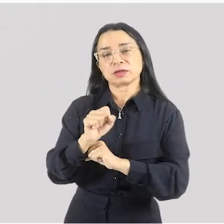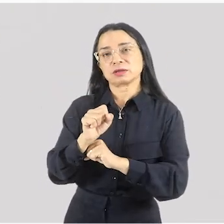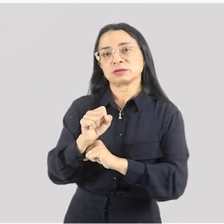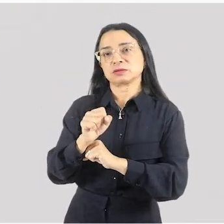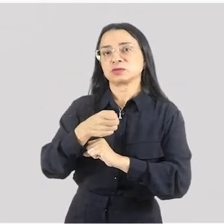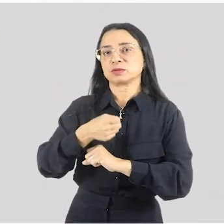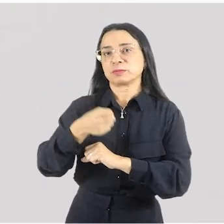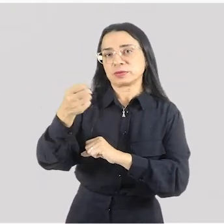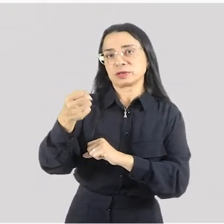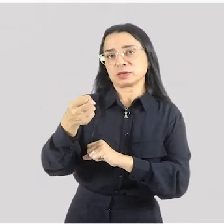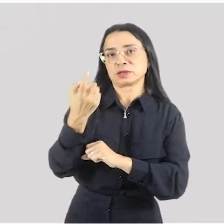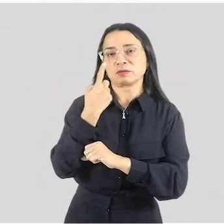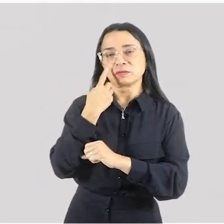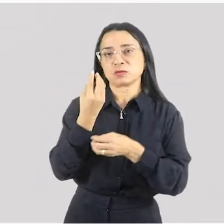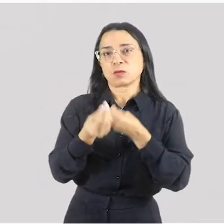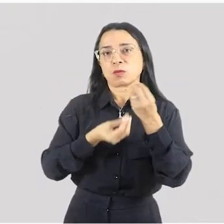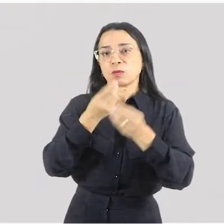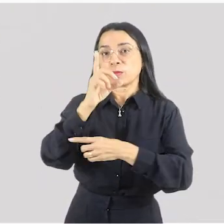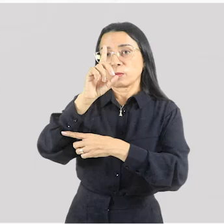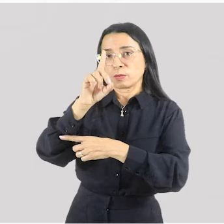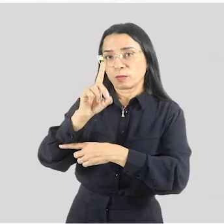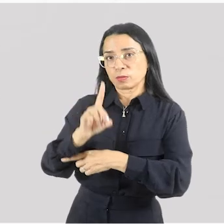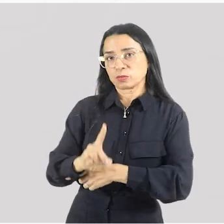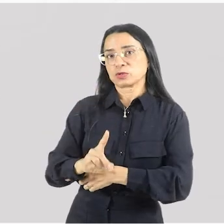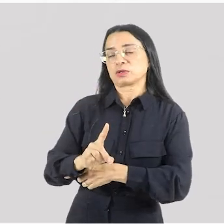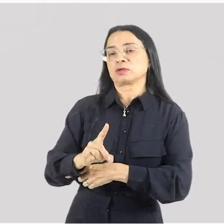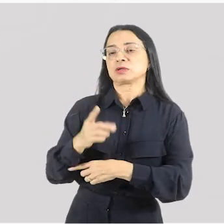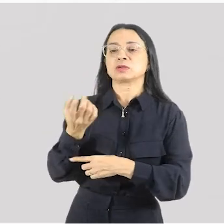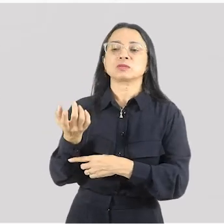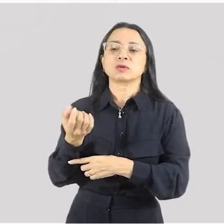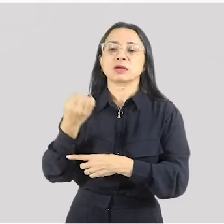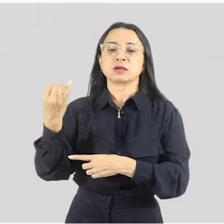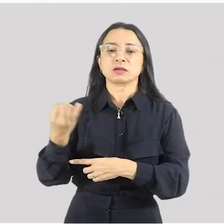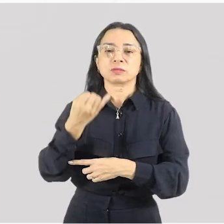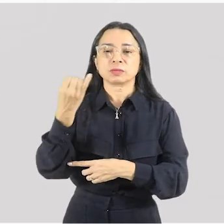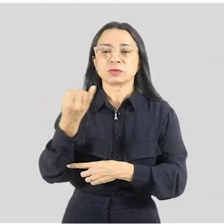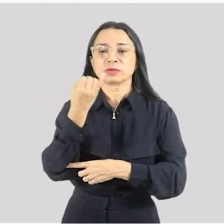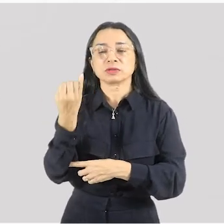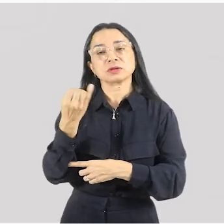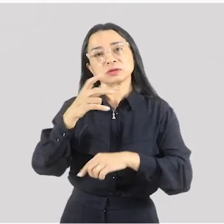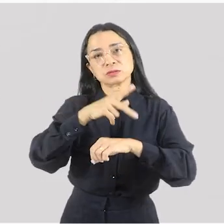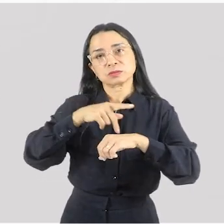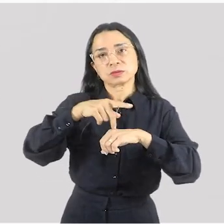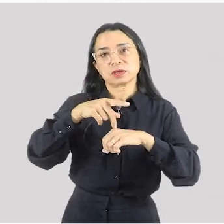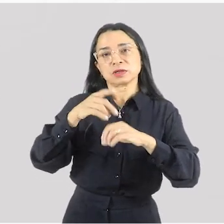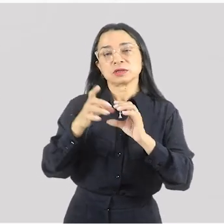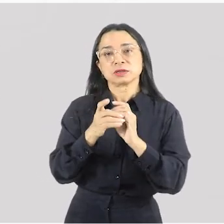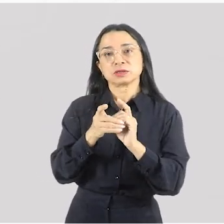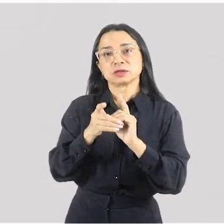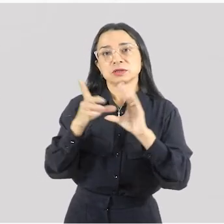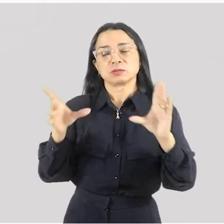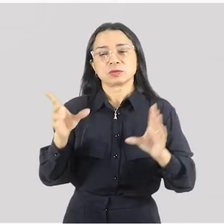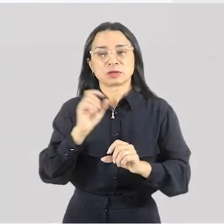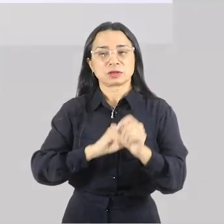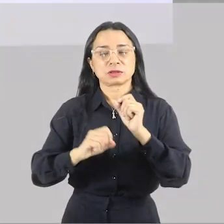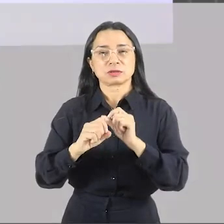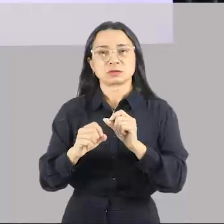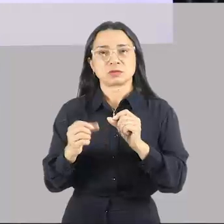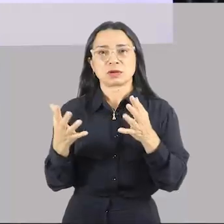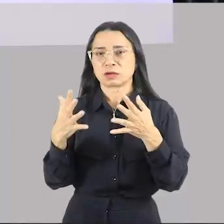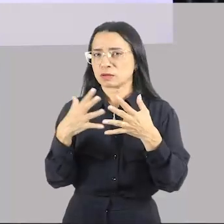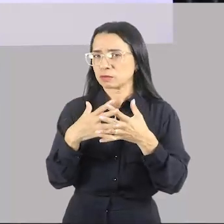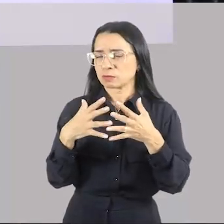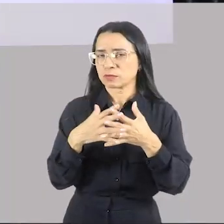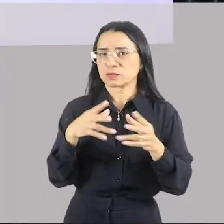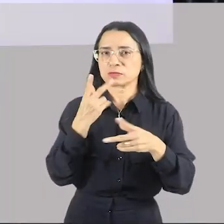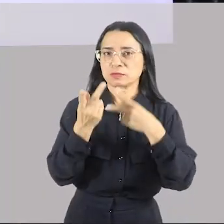direito fundamental em muitos países democráticos. Então é muito complicado a gente falar sobre democracia e não falar sobre liberdade de